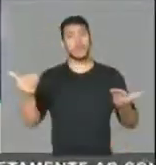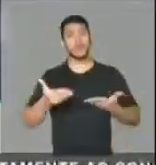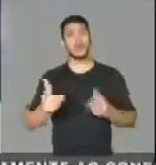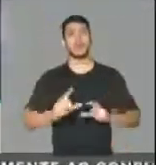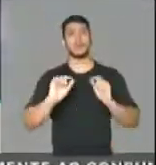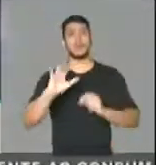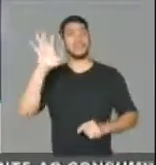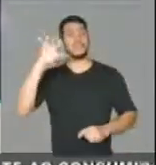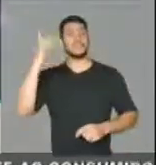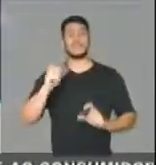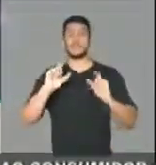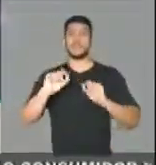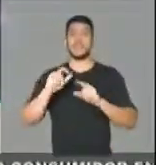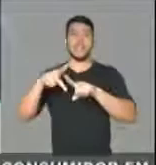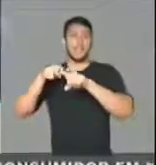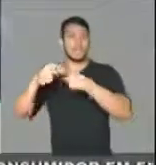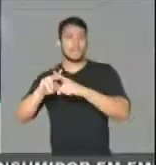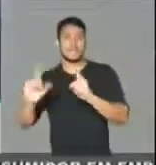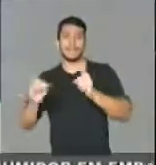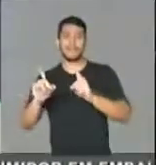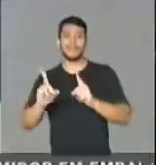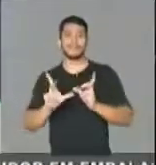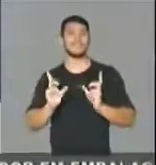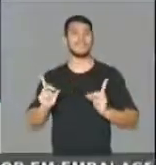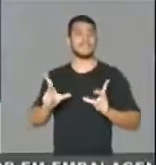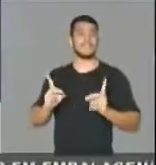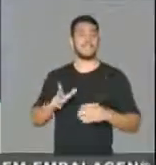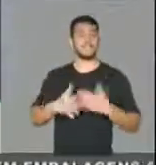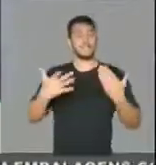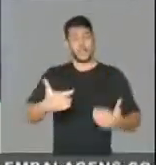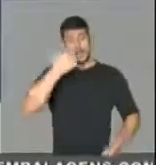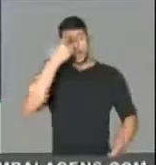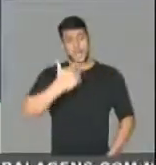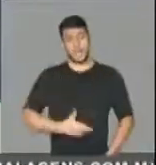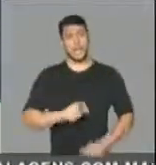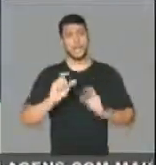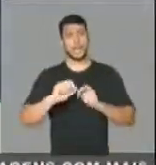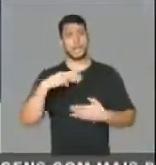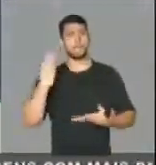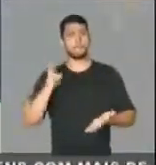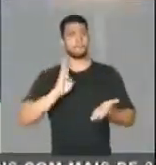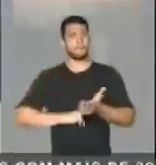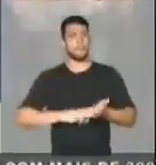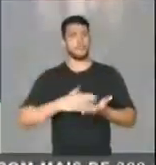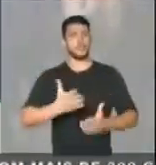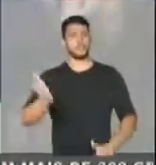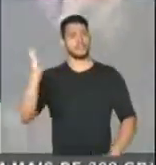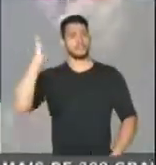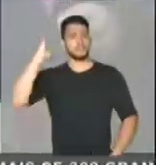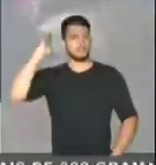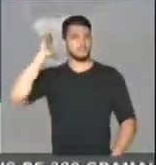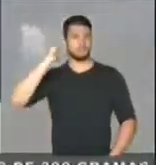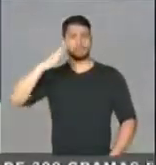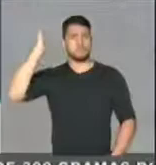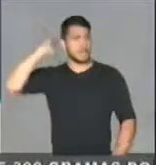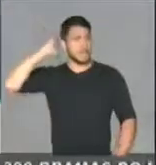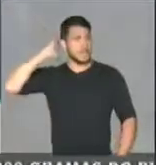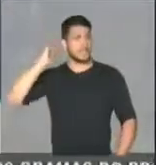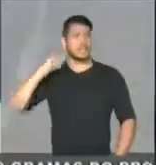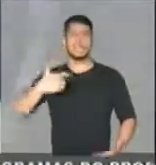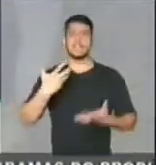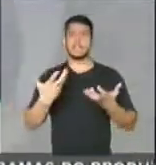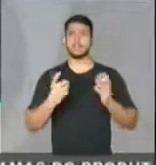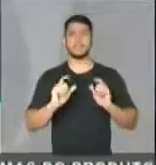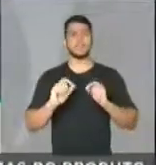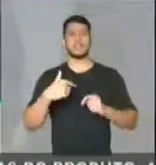resolveu privatizar. Então, queria dizer, como cidadão de Belém, como amante do patrimônio histórico, me solidarizo ao povo de